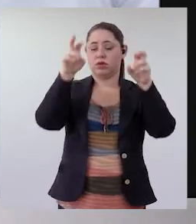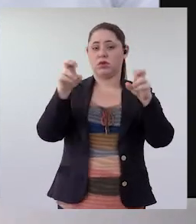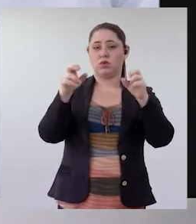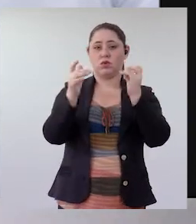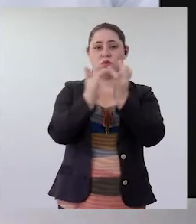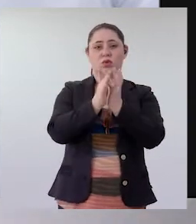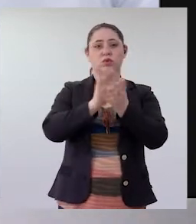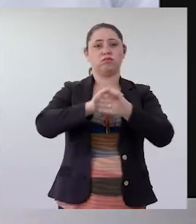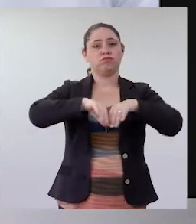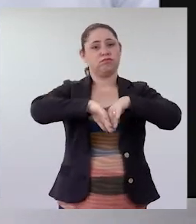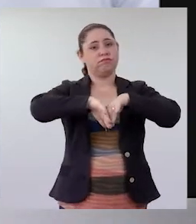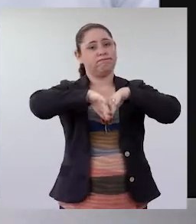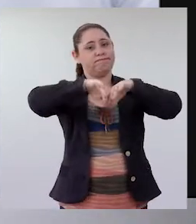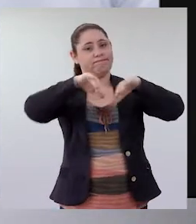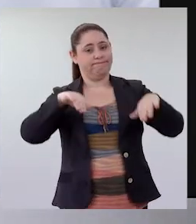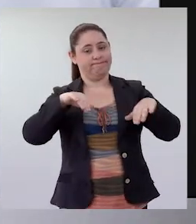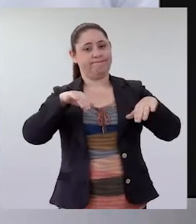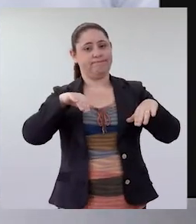do divórcio,